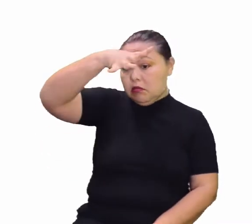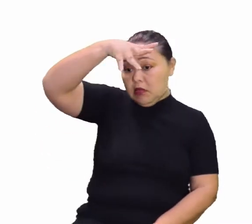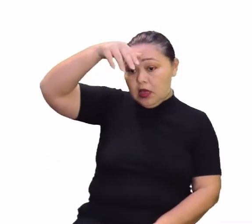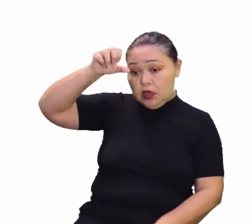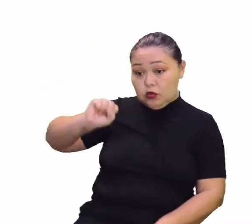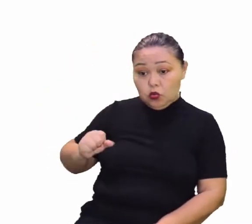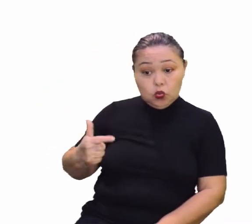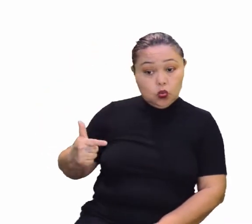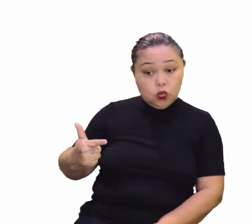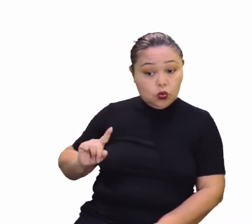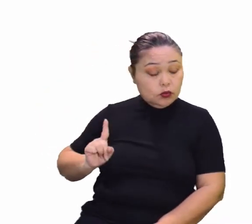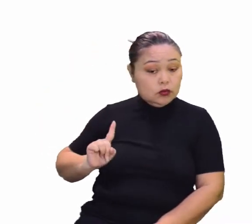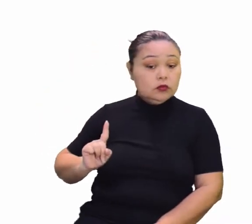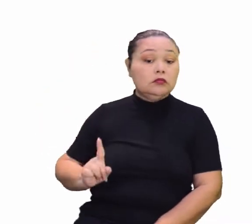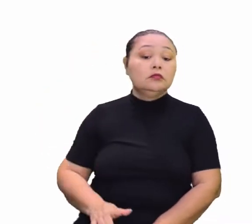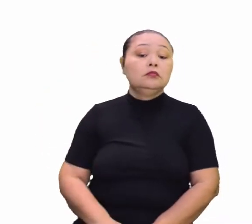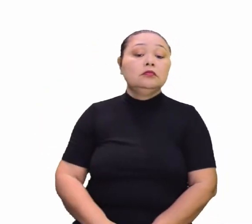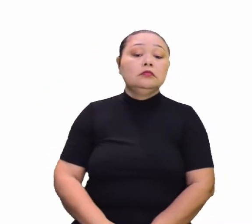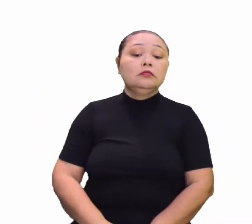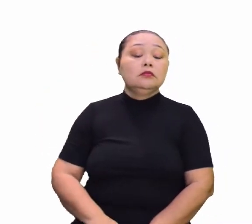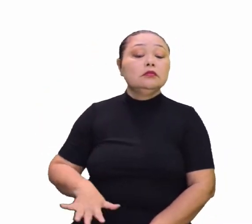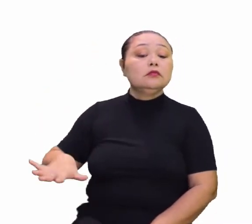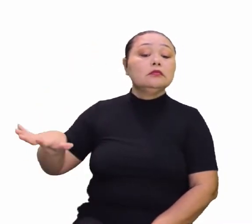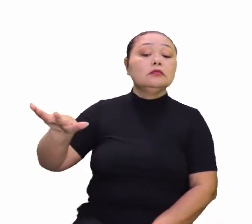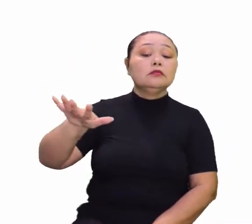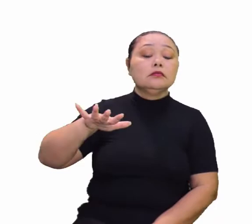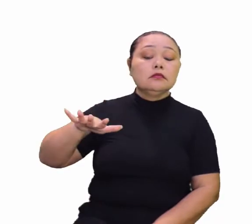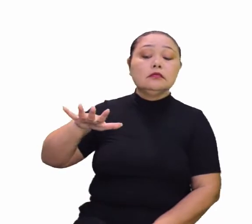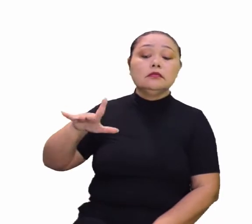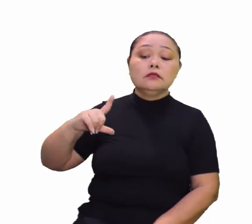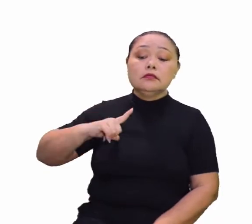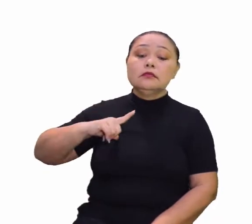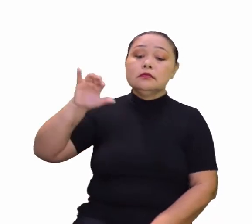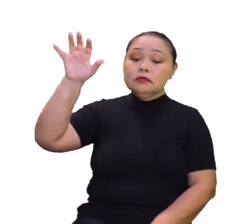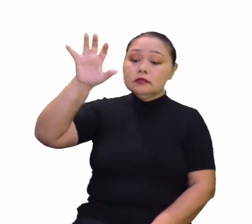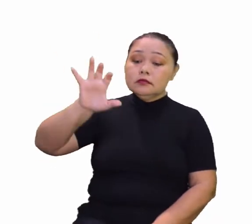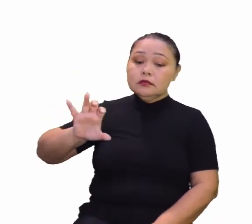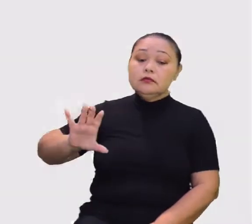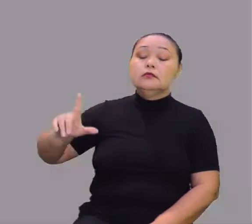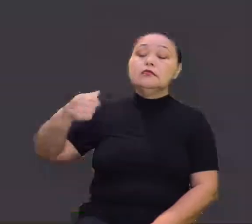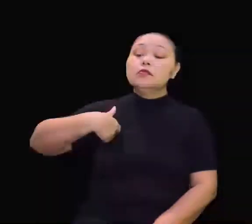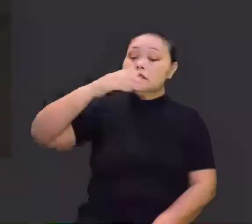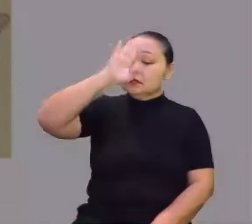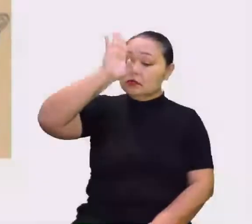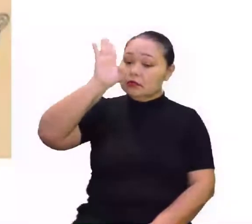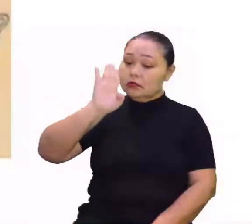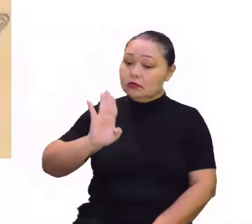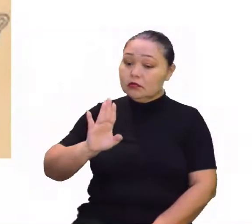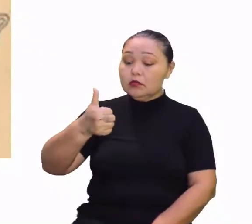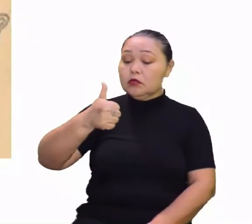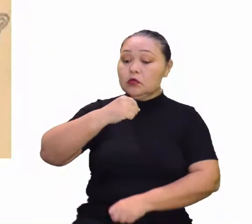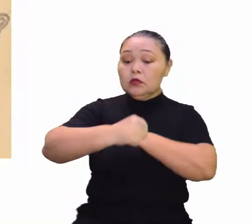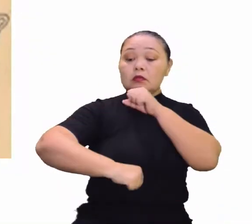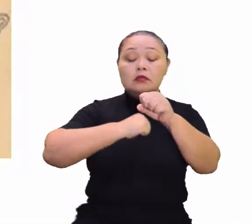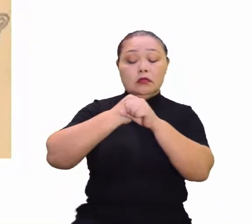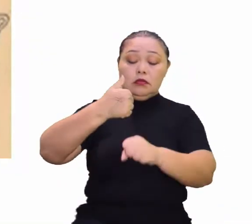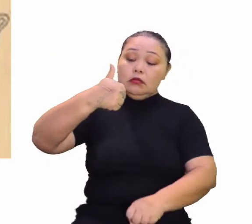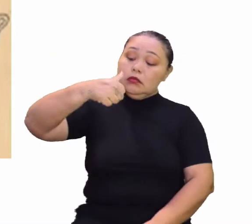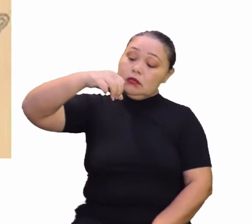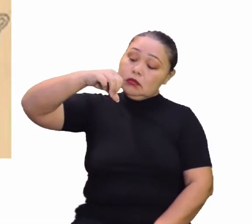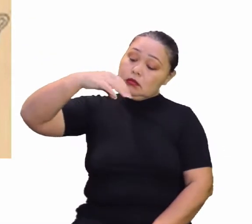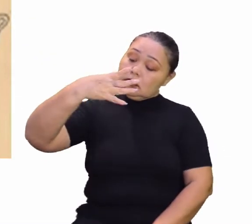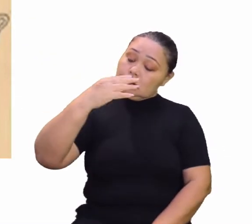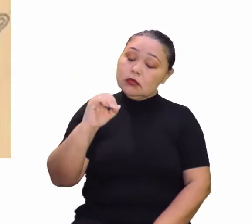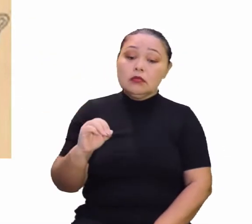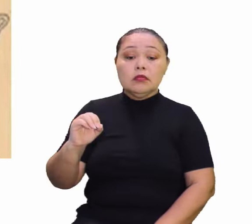Sul. Exato. Não é isso? Muito bem. Essa era a regionalização do Brasil de 1940. Falamos para